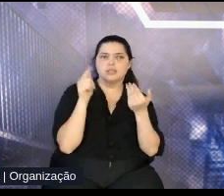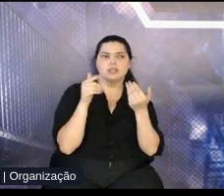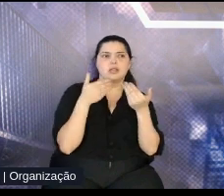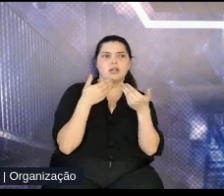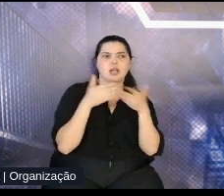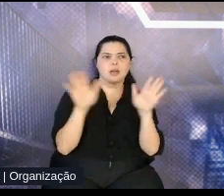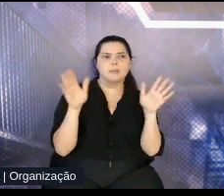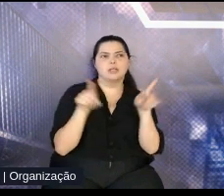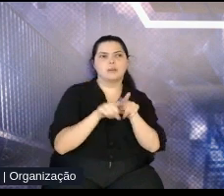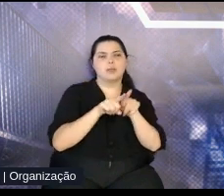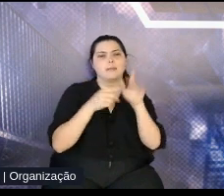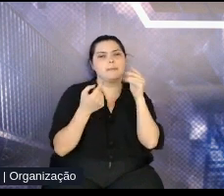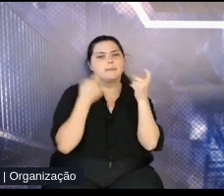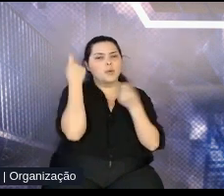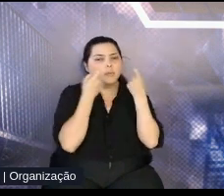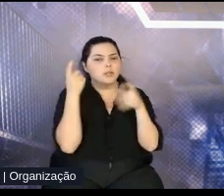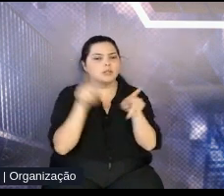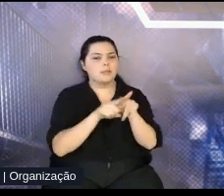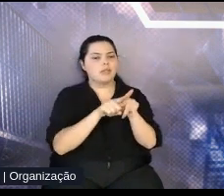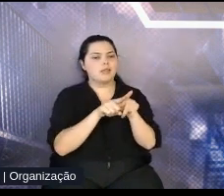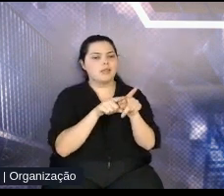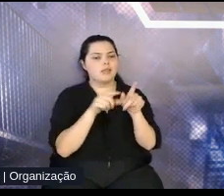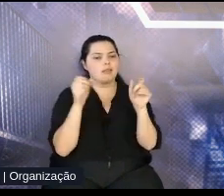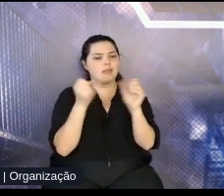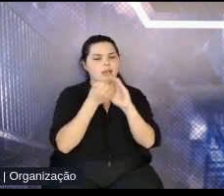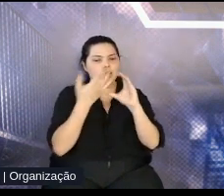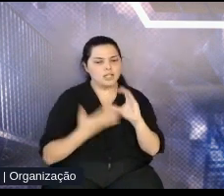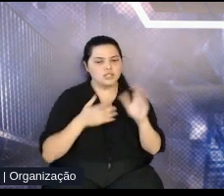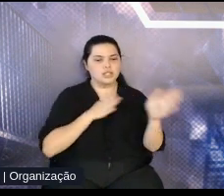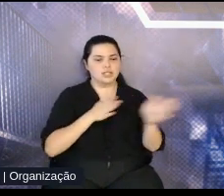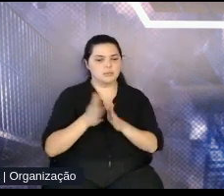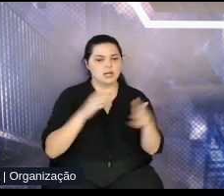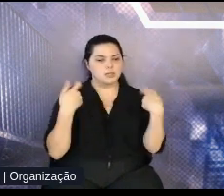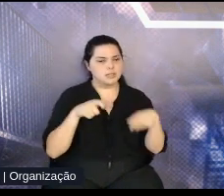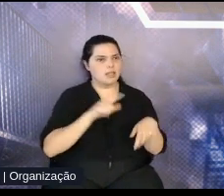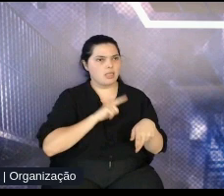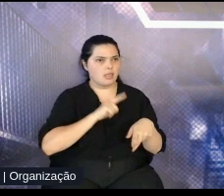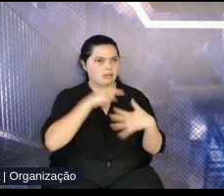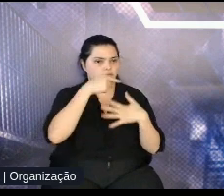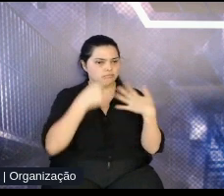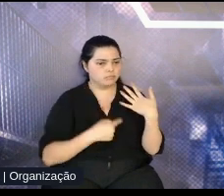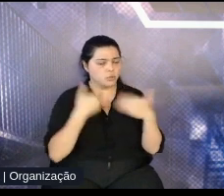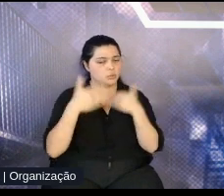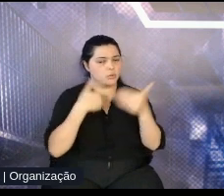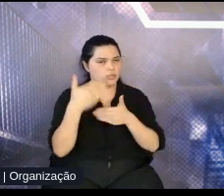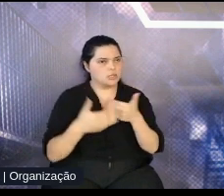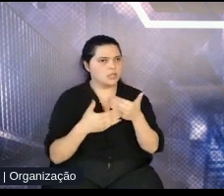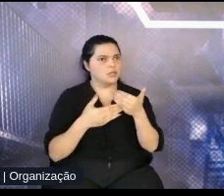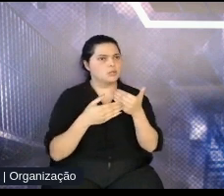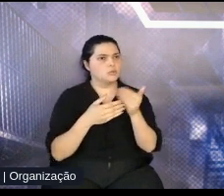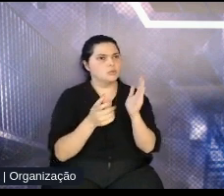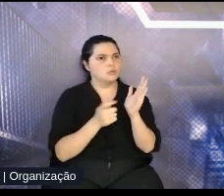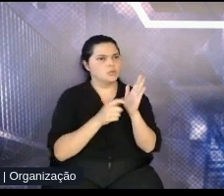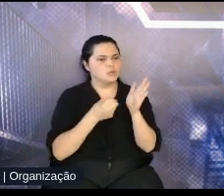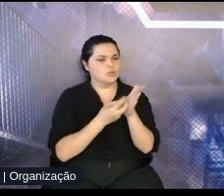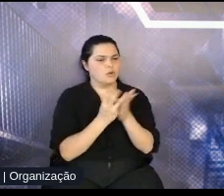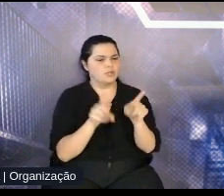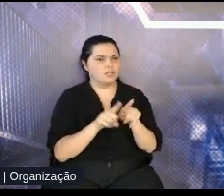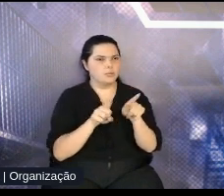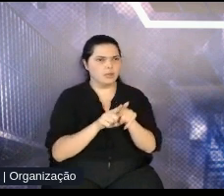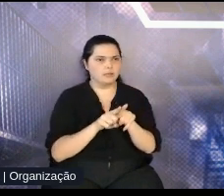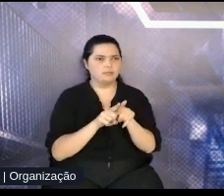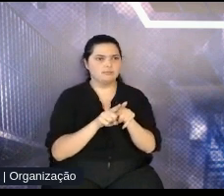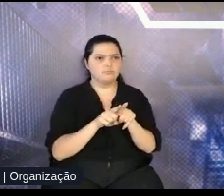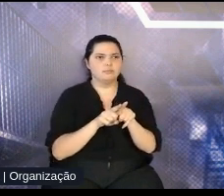estar me preocupando com esses aspectos de acessibilidade durante meu processo de desenvolvimento de software, né? Então, a gente começa